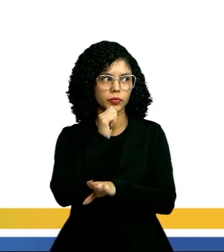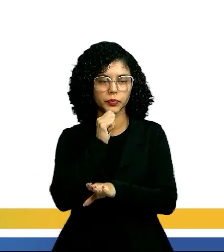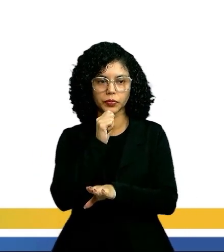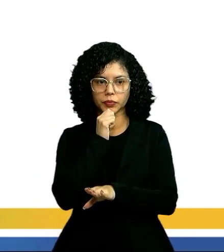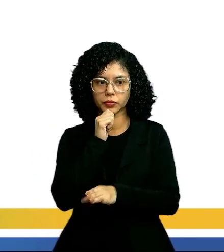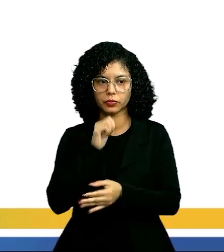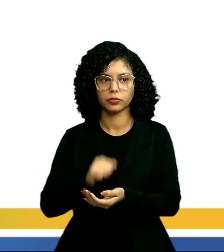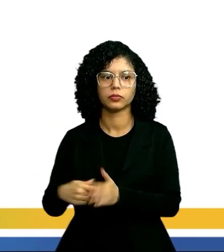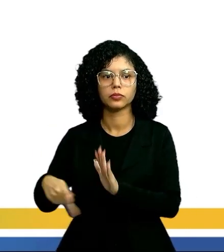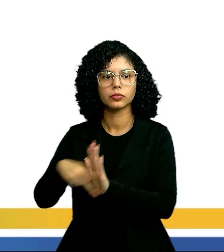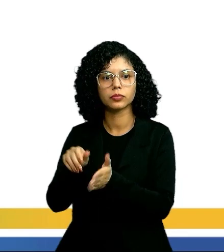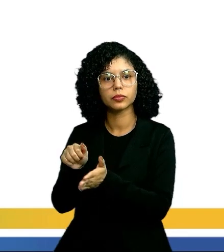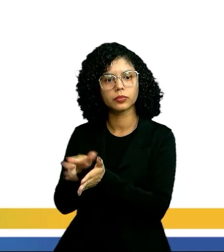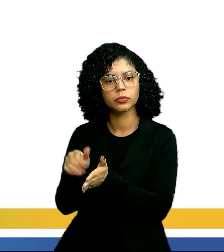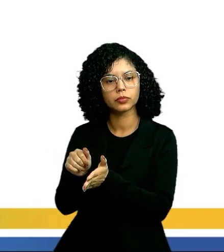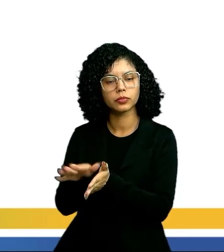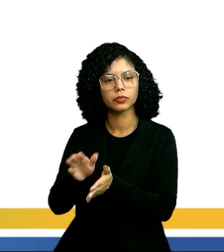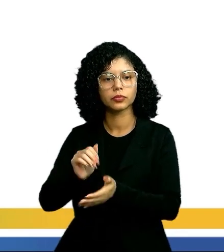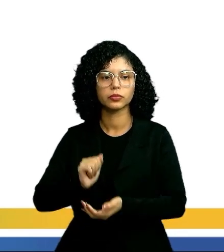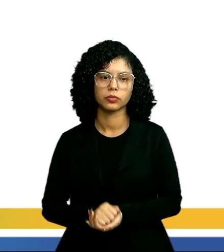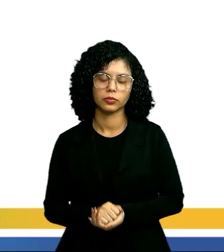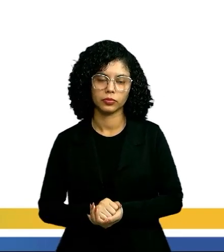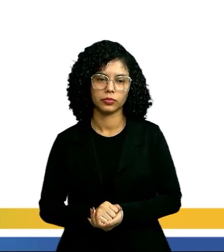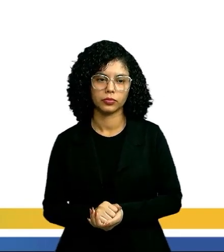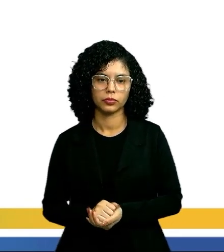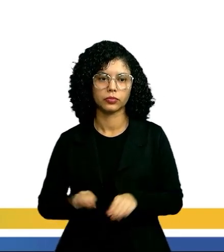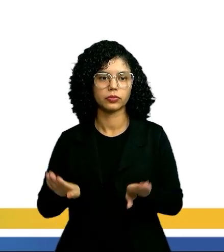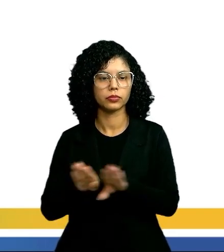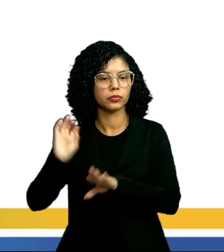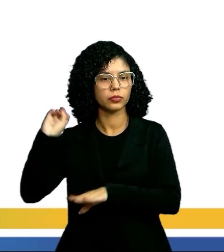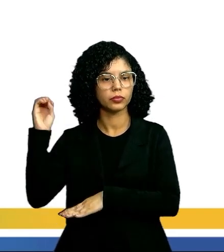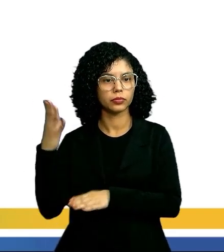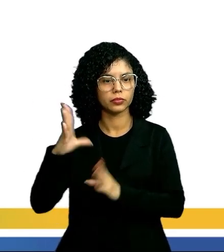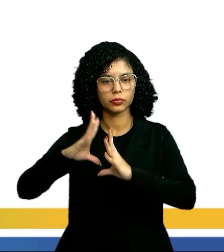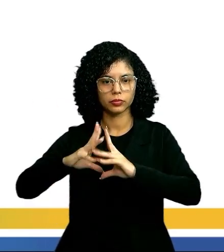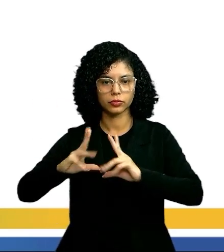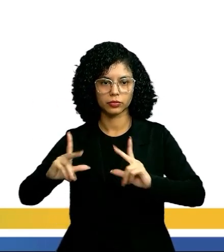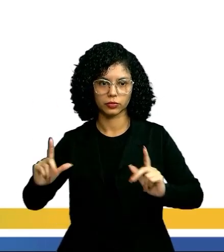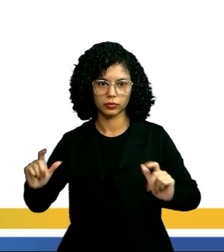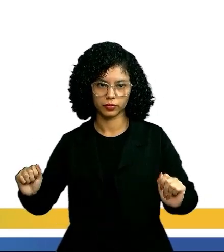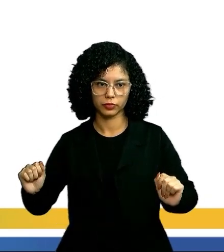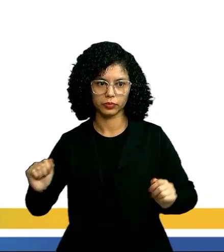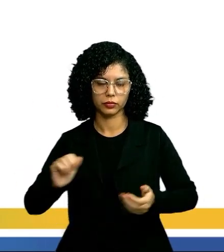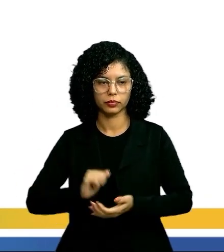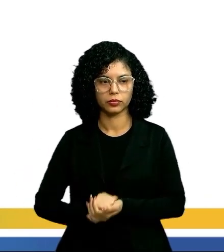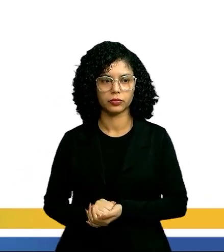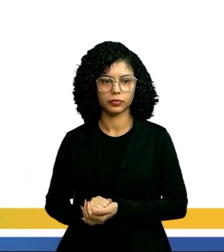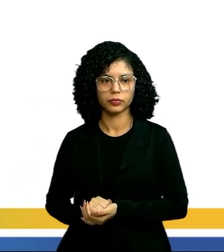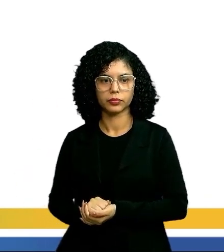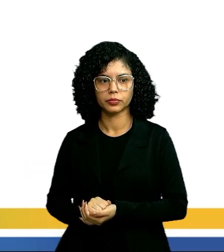bem nítido aí a eliminação do hidrogênio. Ocorreu, então, uma desidrogenação.